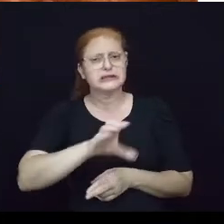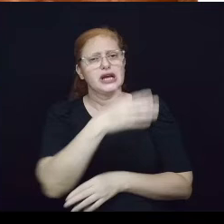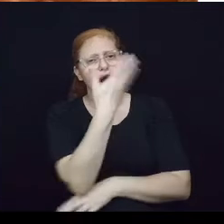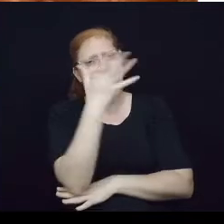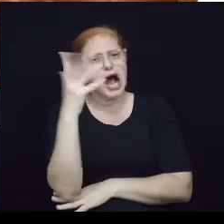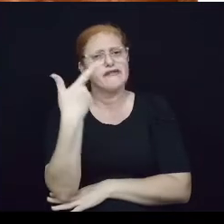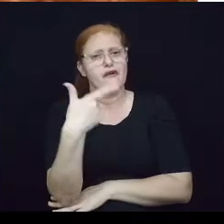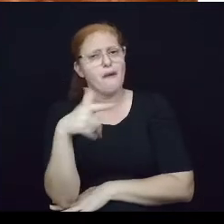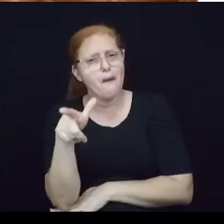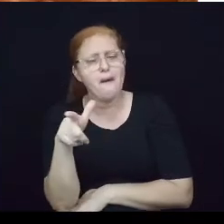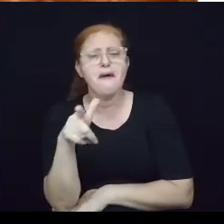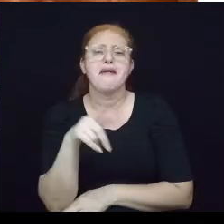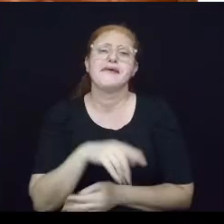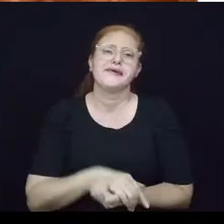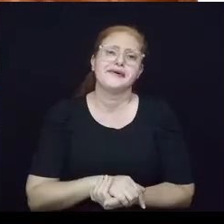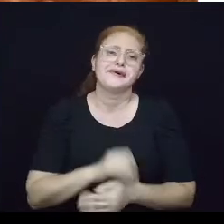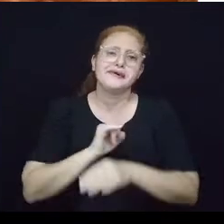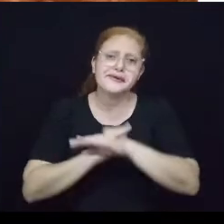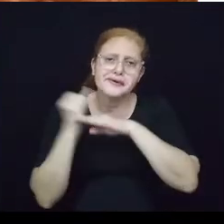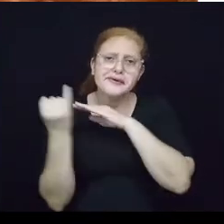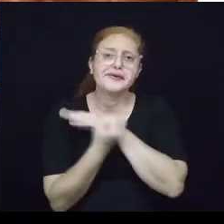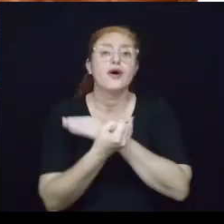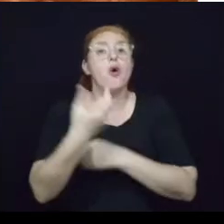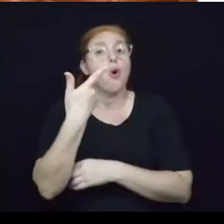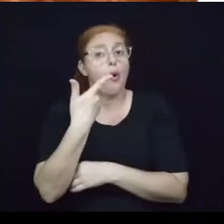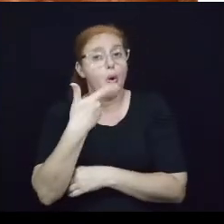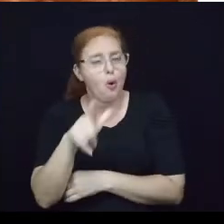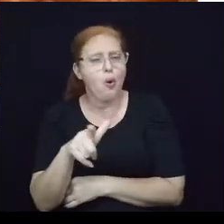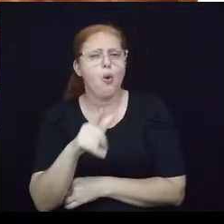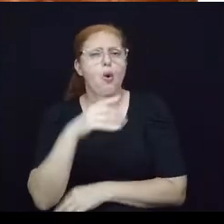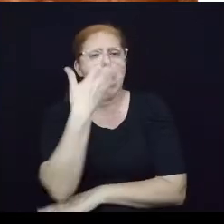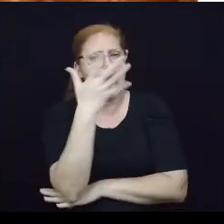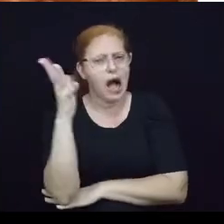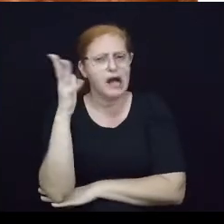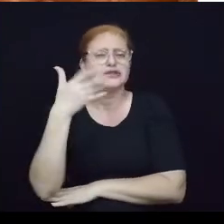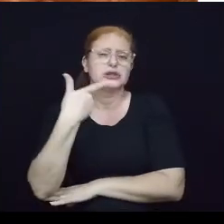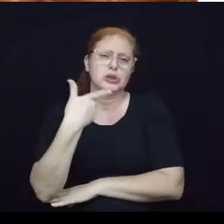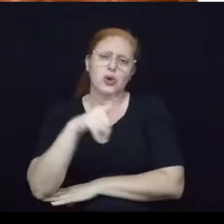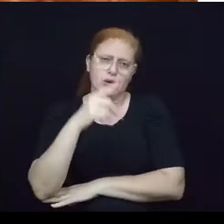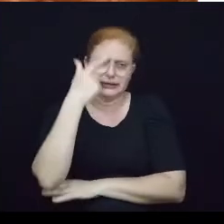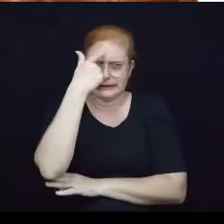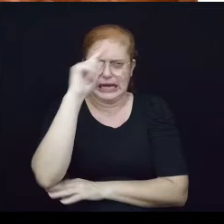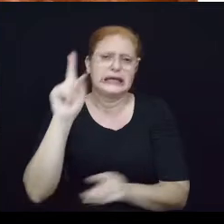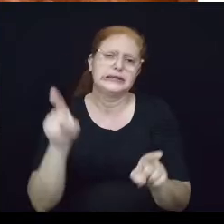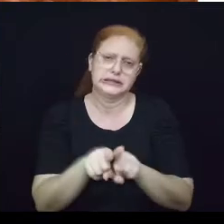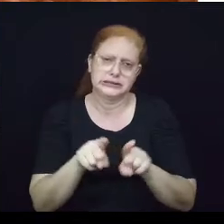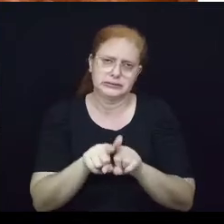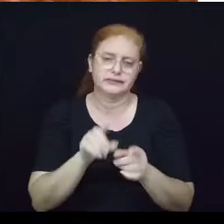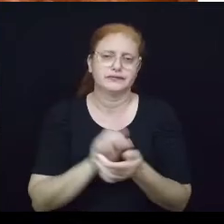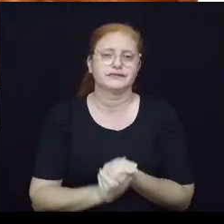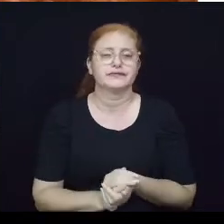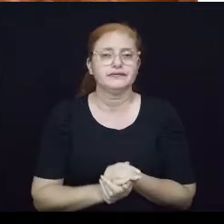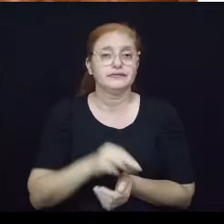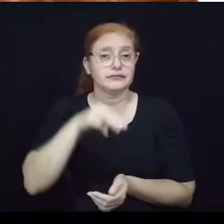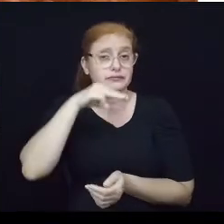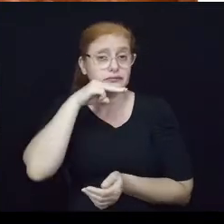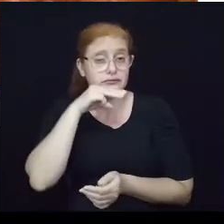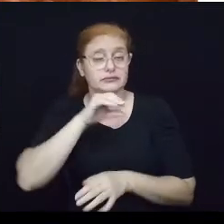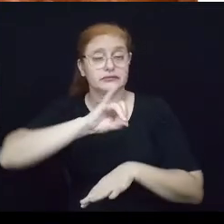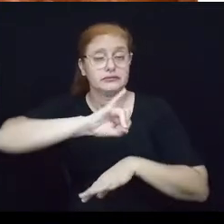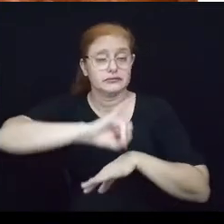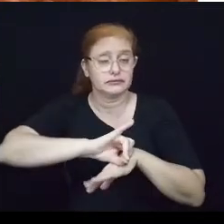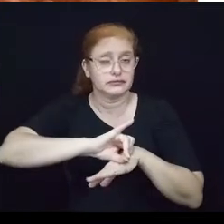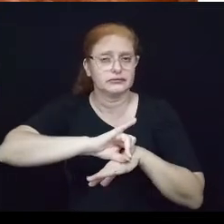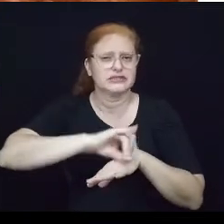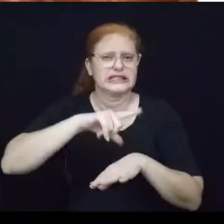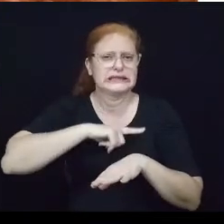tem um outro, o arquipélago é um outro, e a árvore é outra ideia, né? Mauro, essa obra